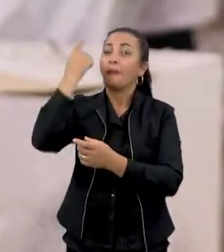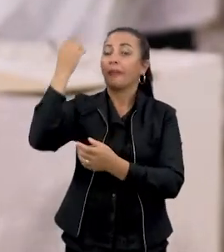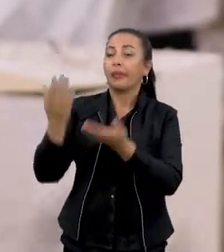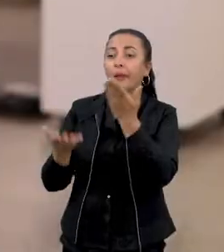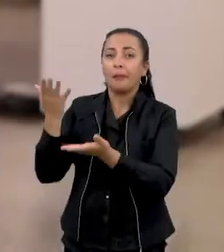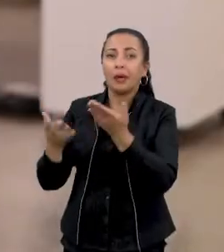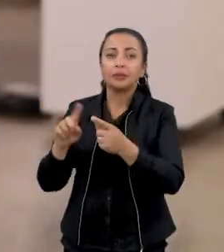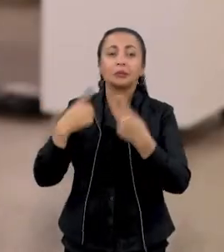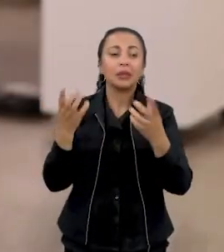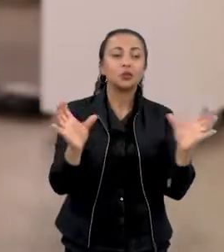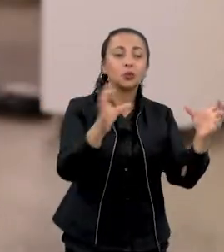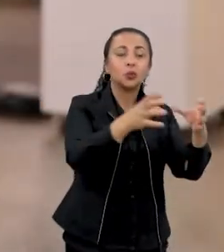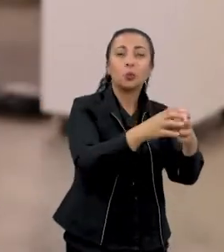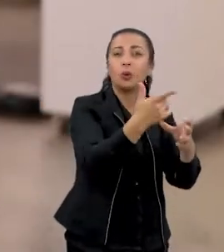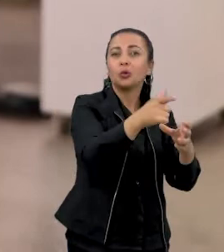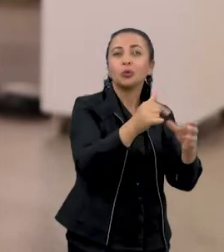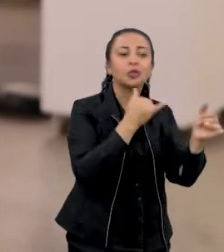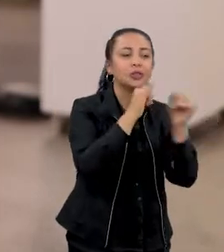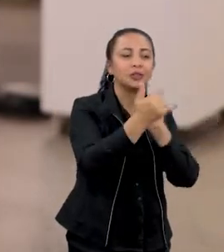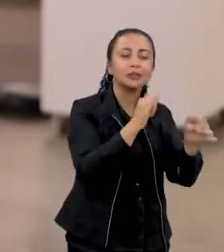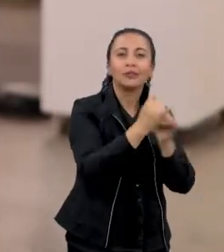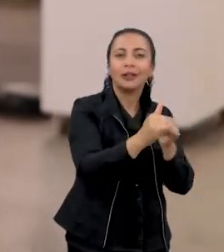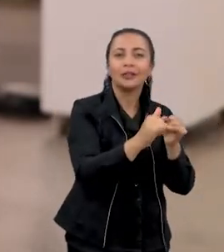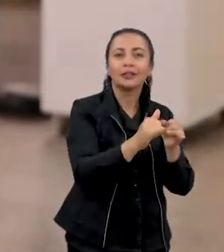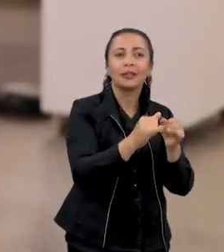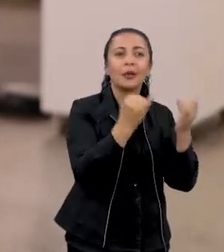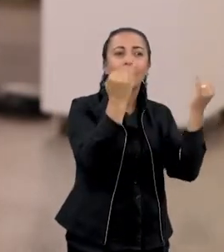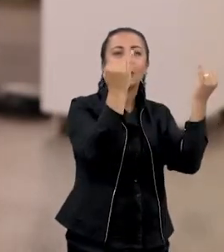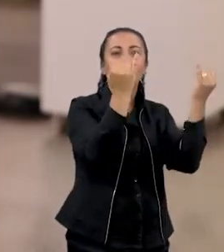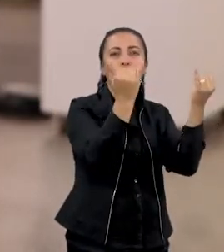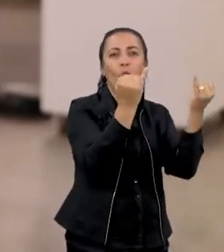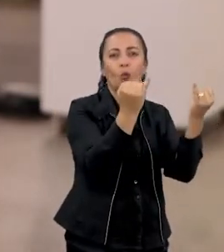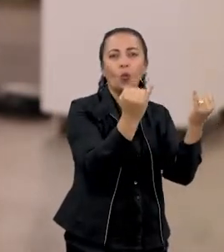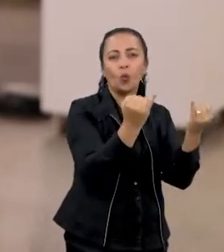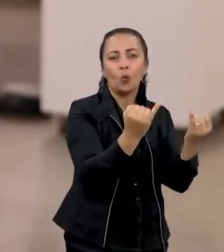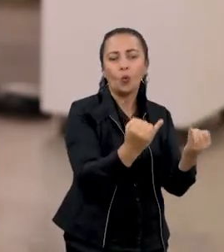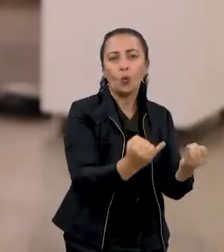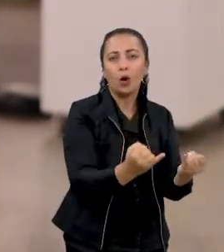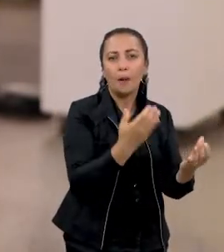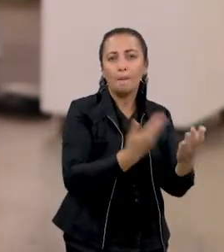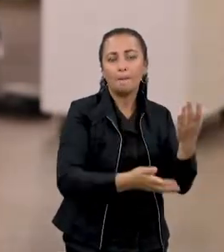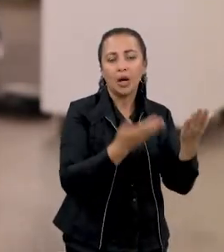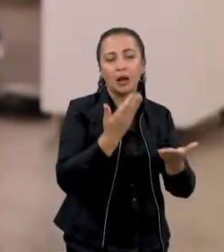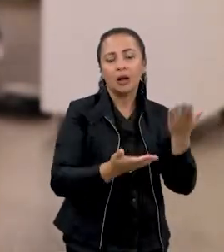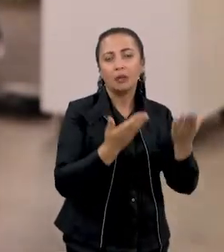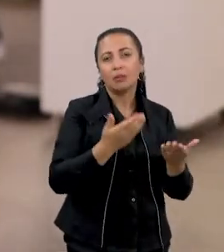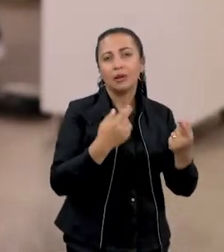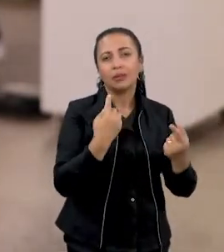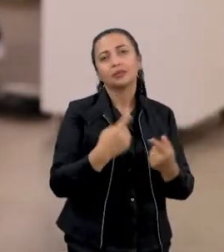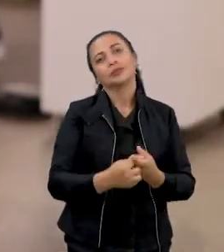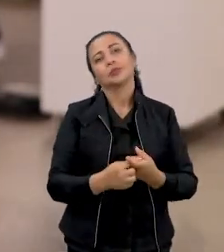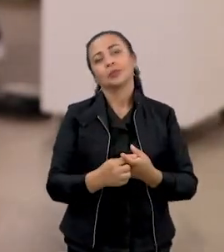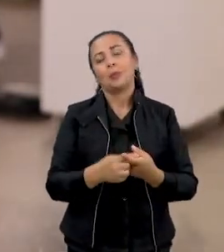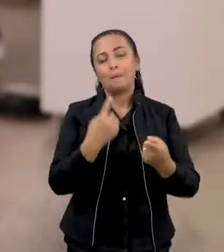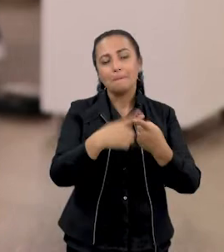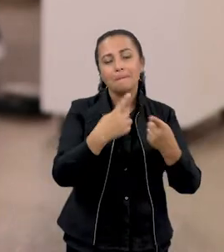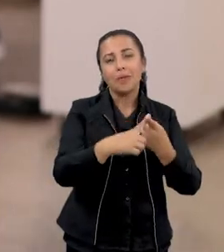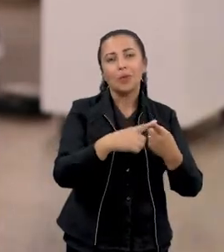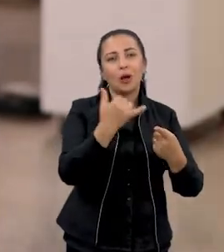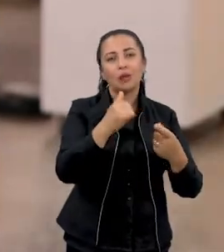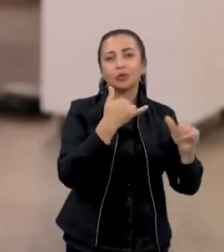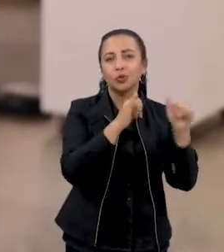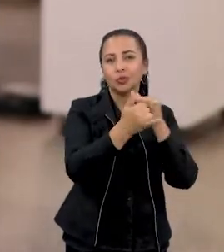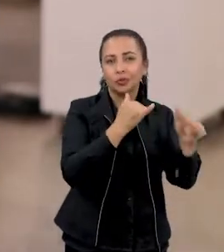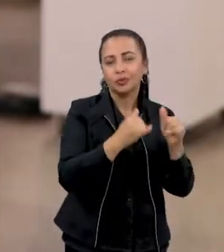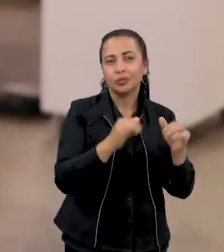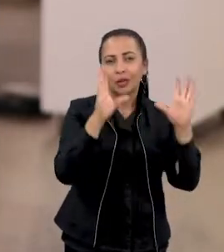durante a químio. Enquanto os grupos tratados sem o laser, né, foi só simulada a aplicação de laser, o peso dos